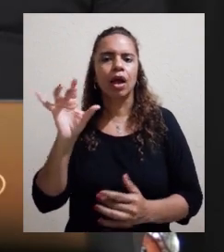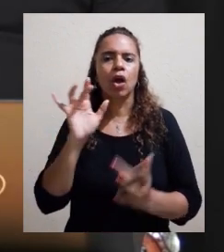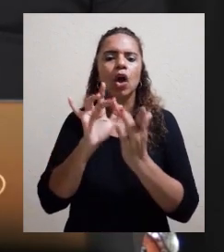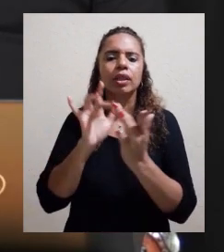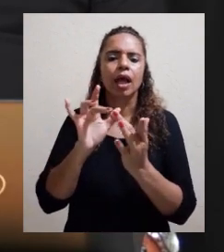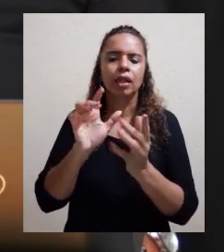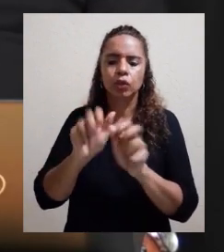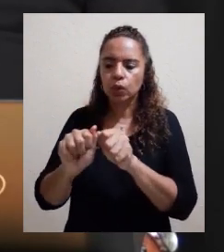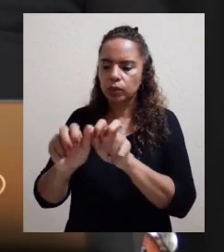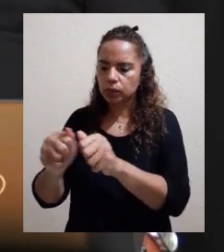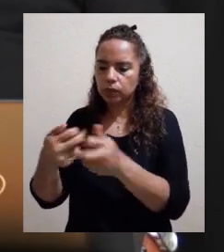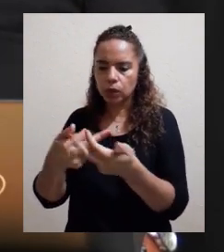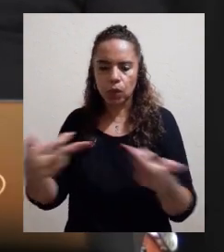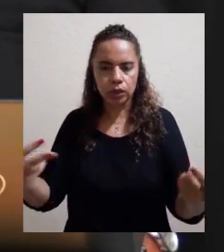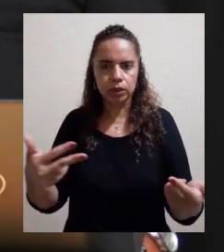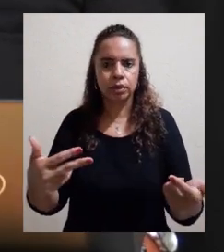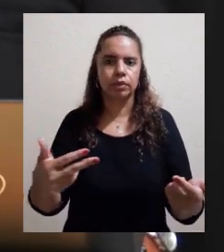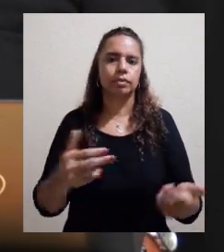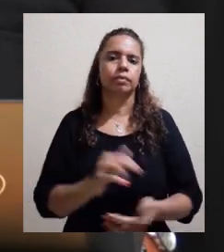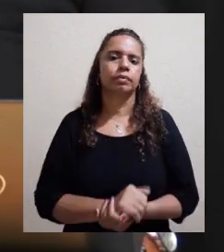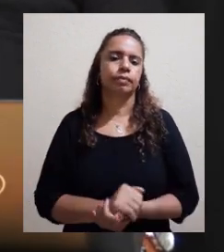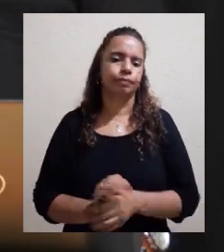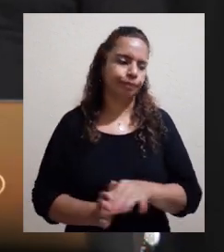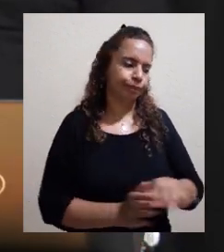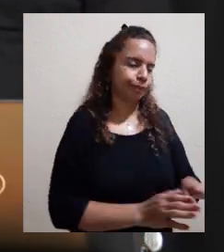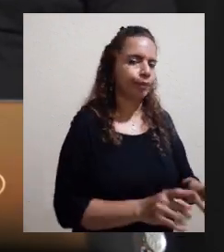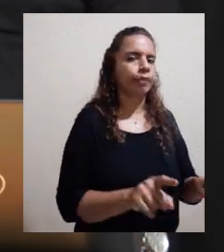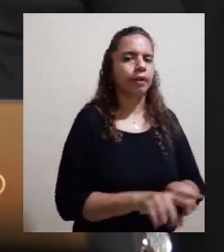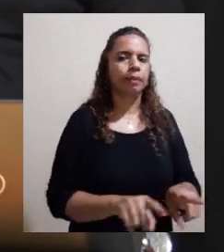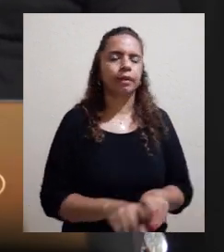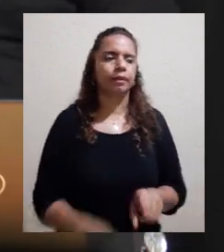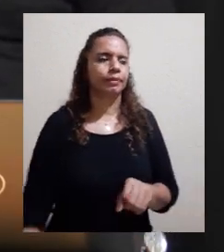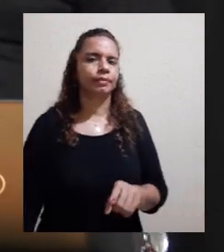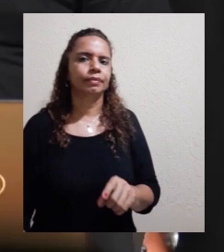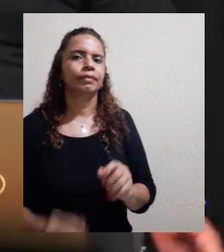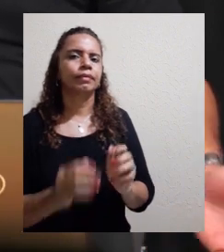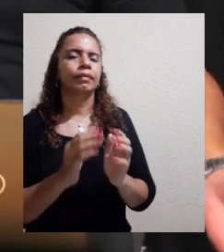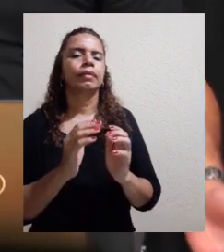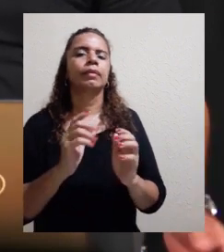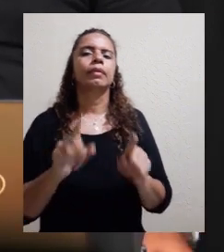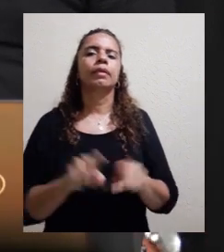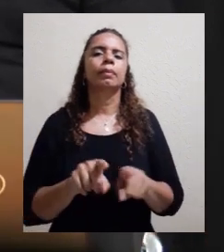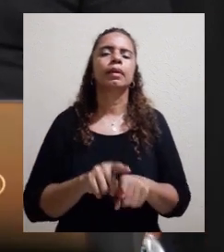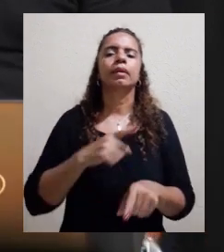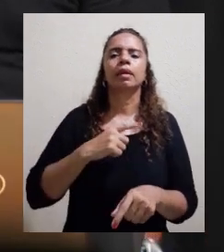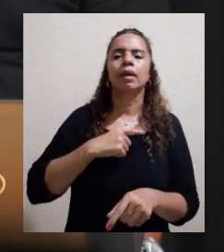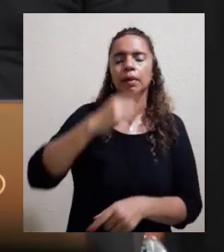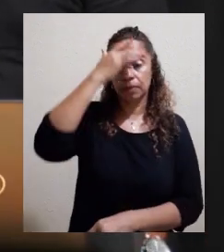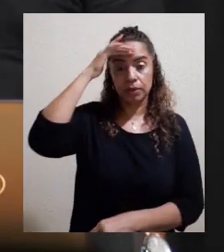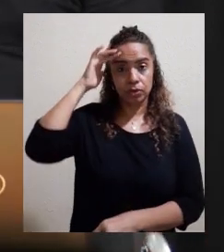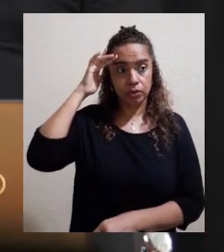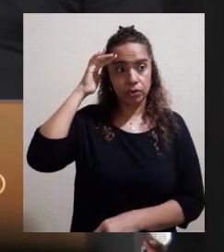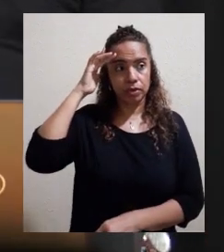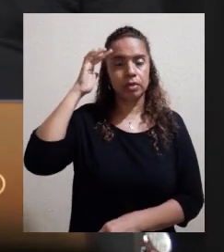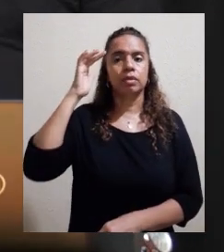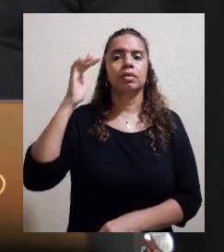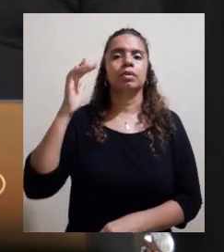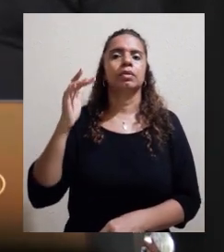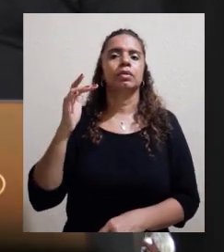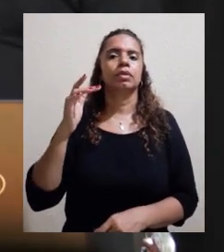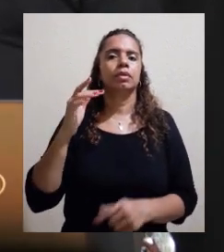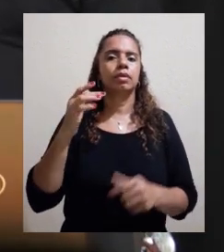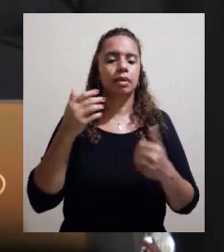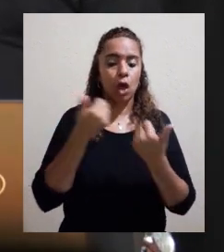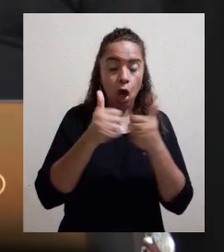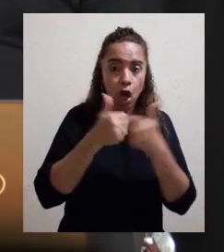superfícies que você sabe. E aí, no contraponto, a gente tem um monte de gente gente indo trabalhar no ônibus lotado, né? Hoje mesmo eu fui entrevistado lá